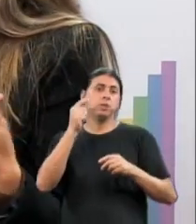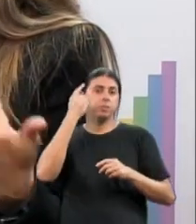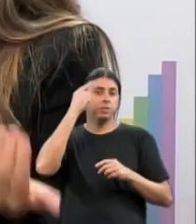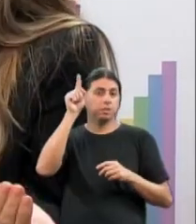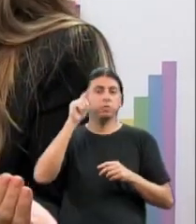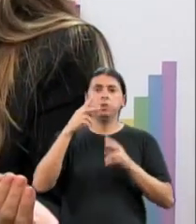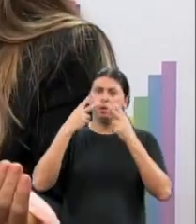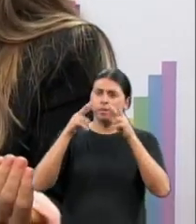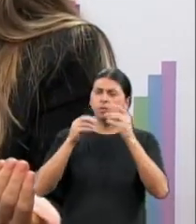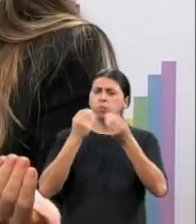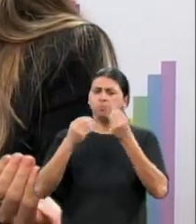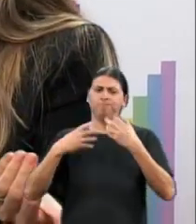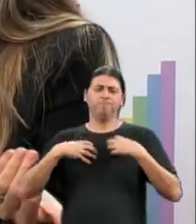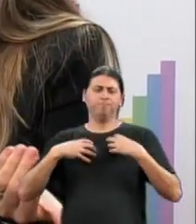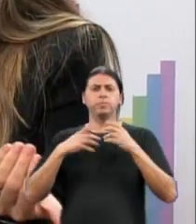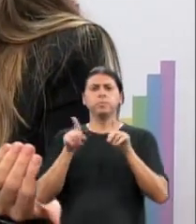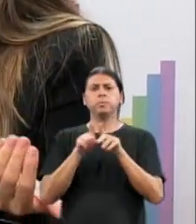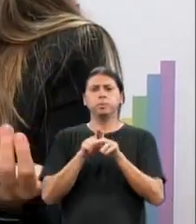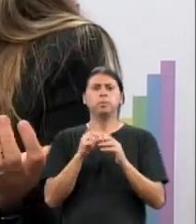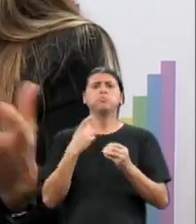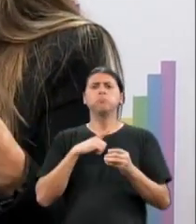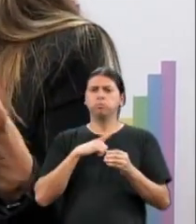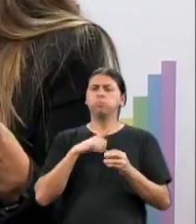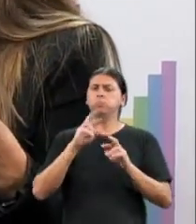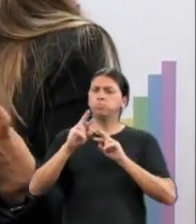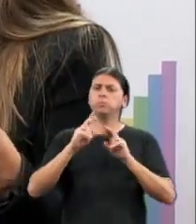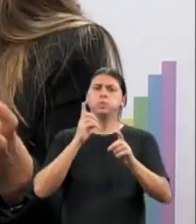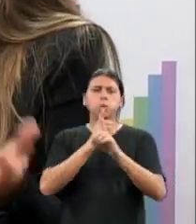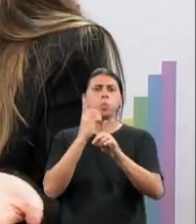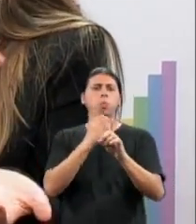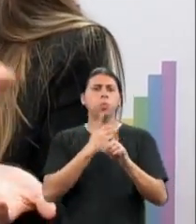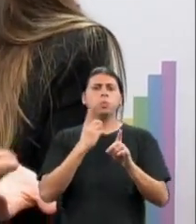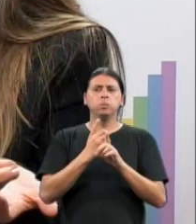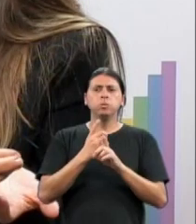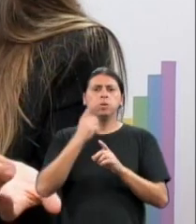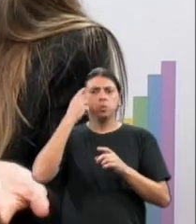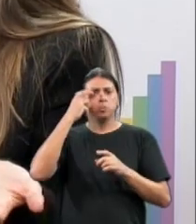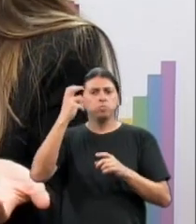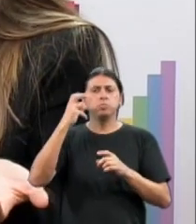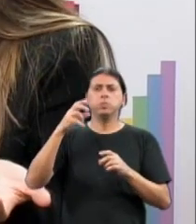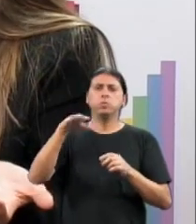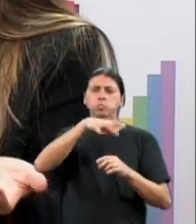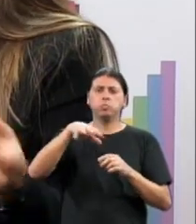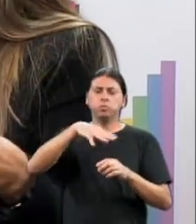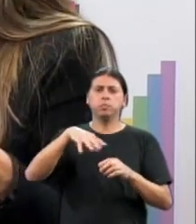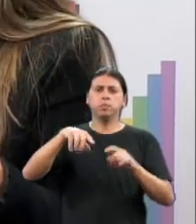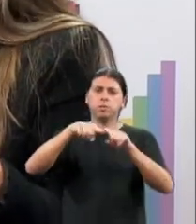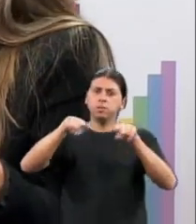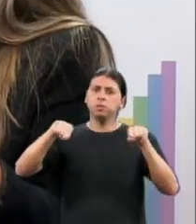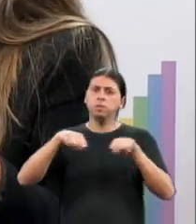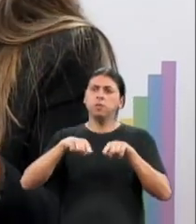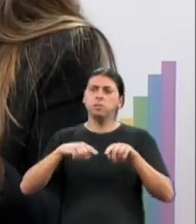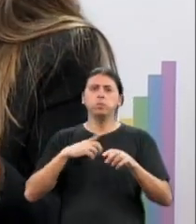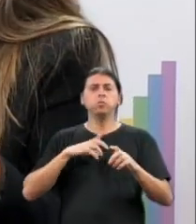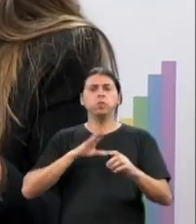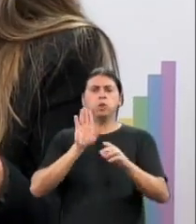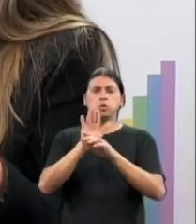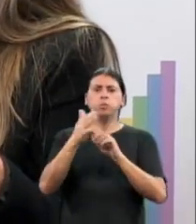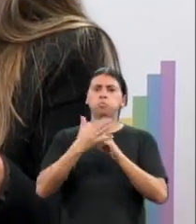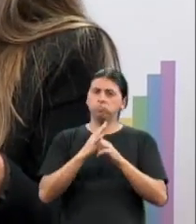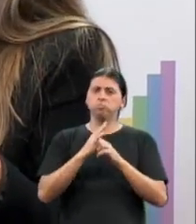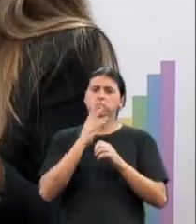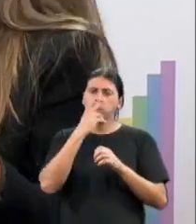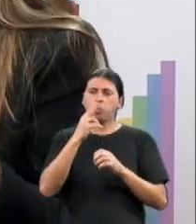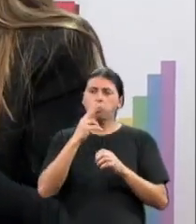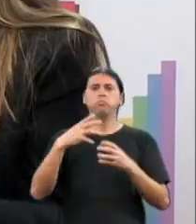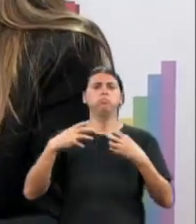vendo, como eu estou me sentindo. Então, são encontros dialógicos num espaço e no outro espaço que se complementam.